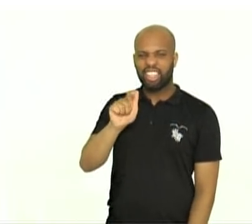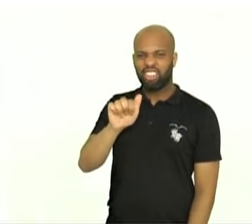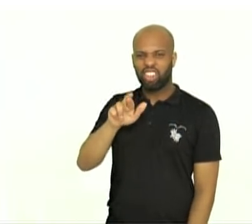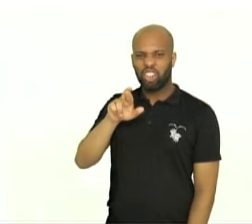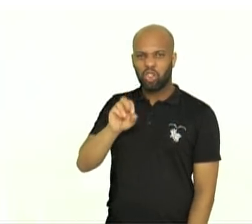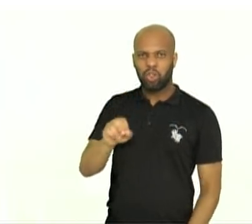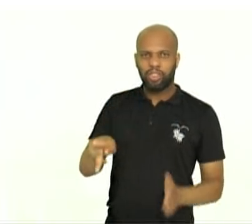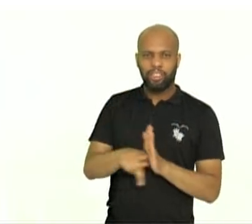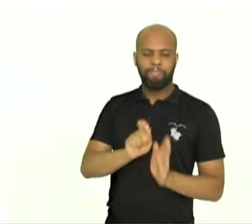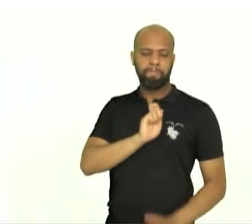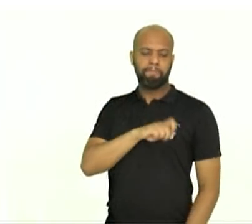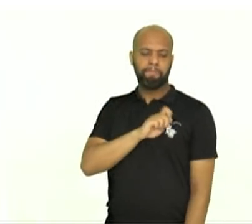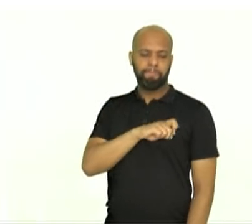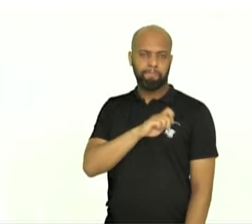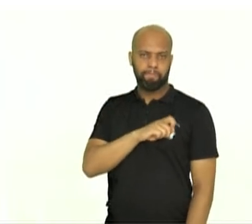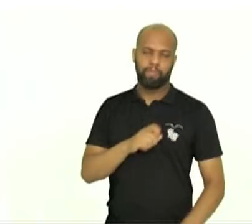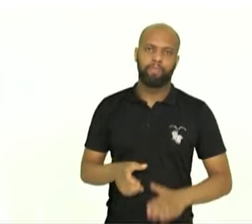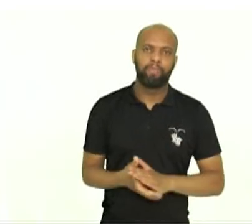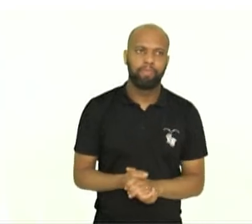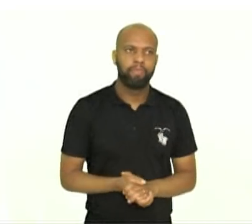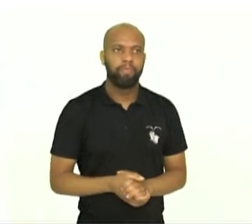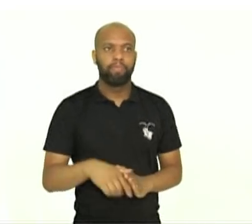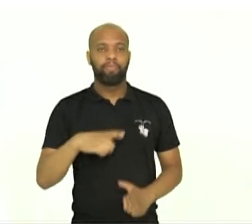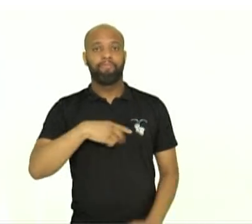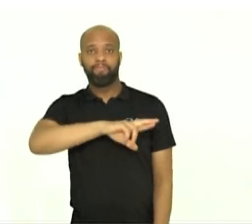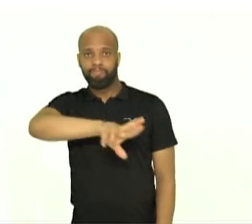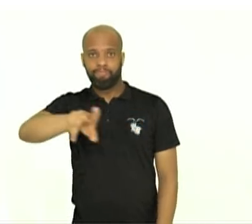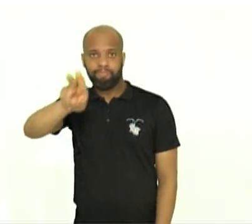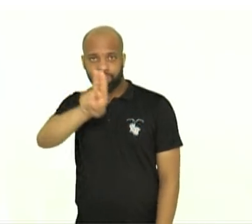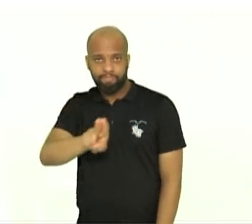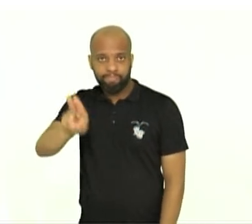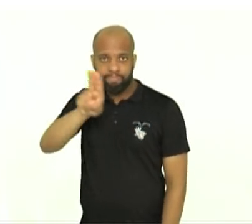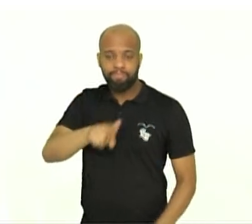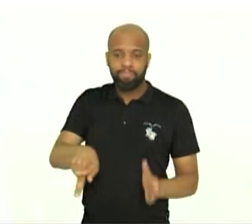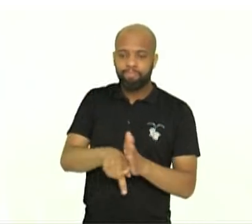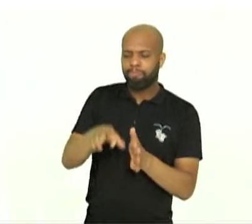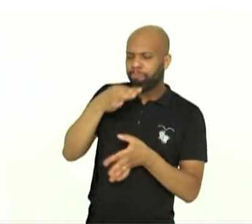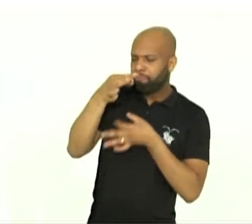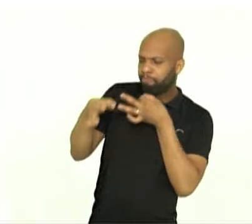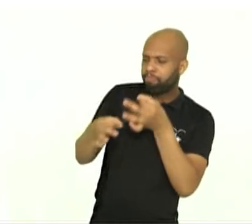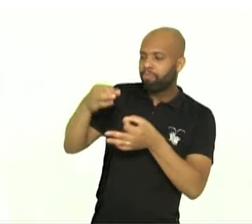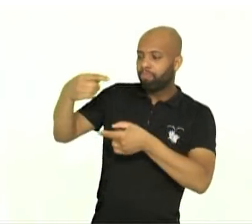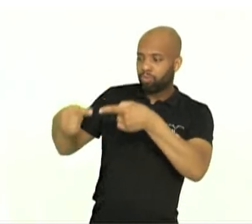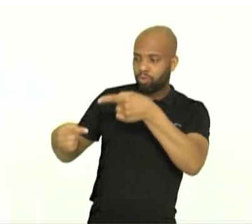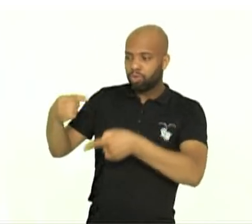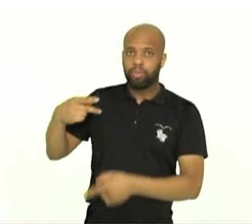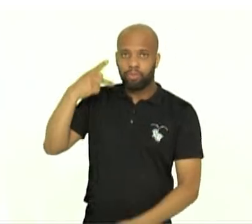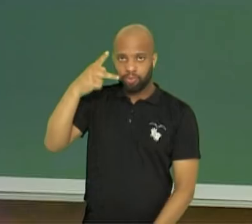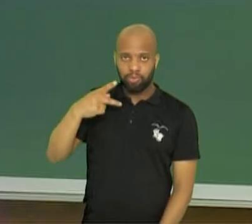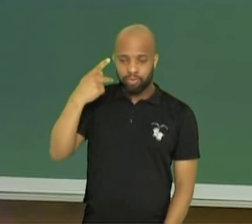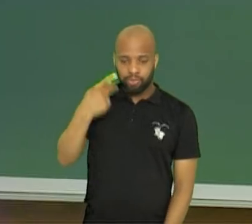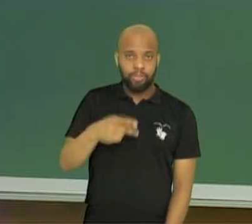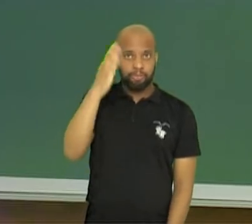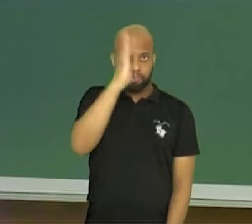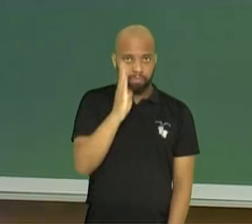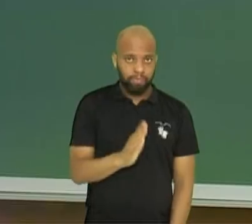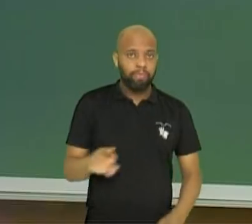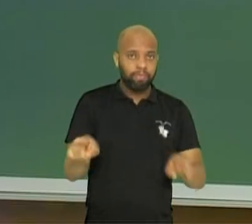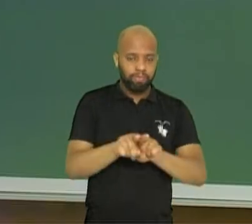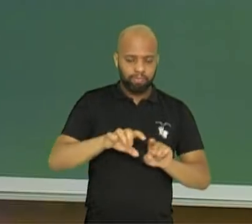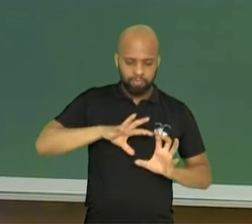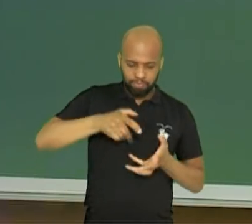ali, muitas vezes cômica também. Muitas são utilizadas para críticas políticas no Brasil e no